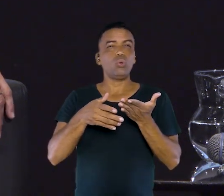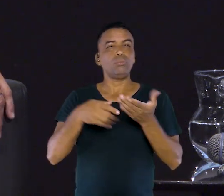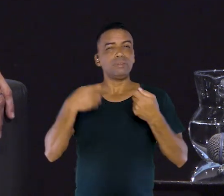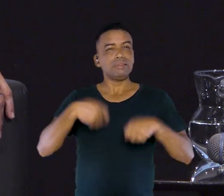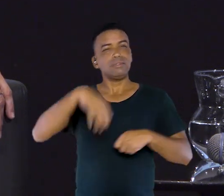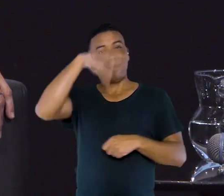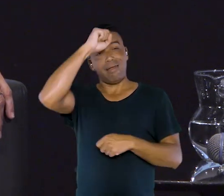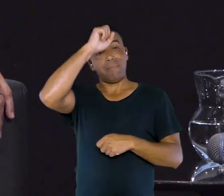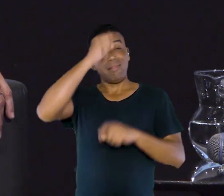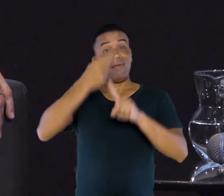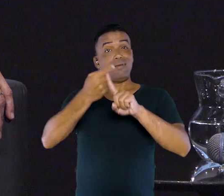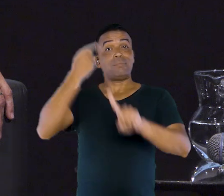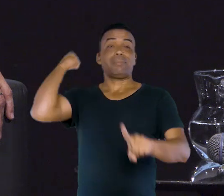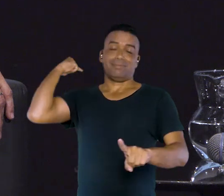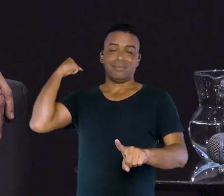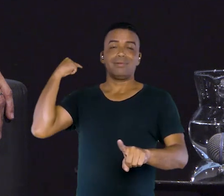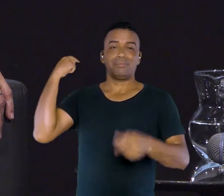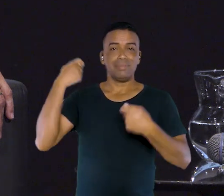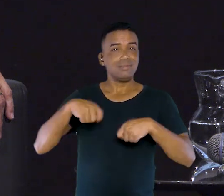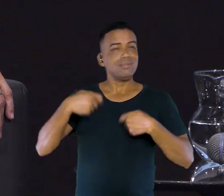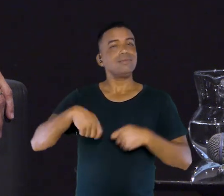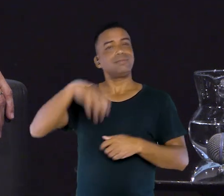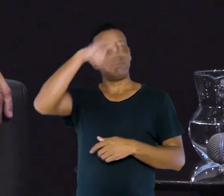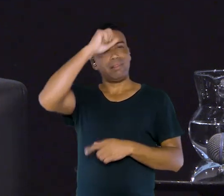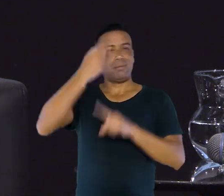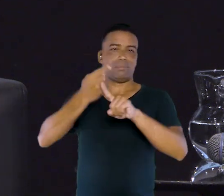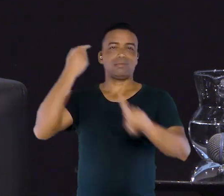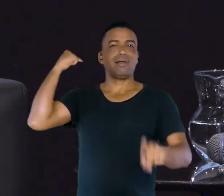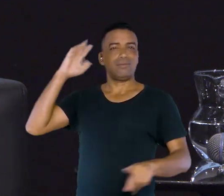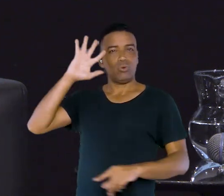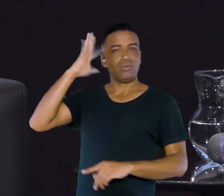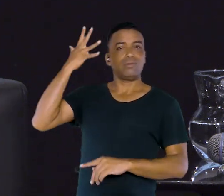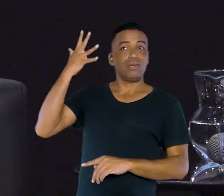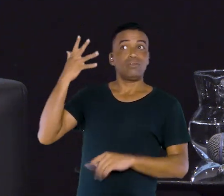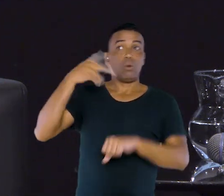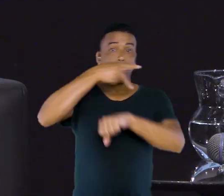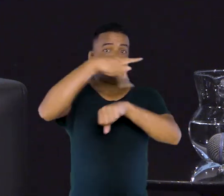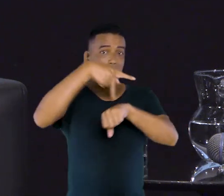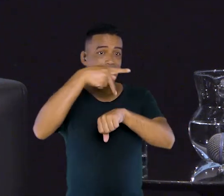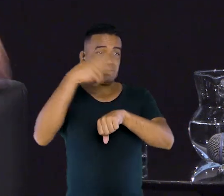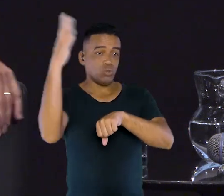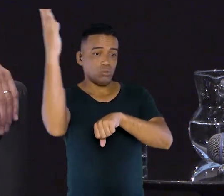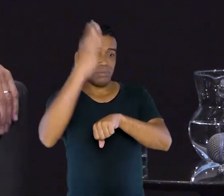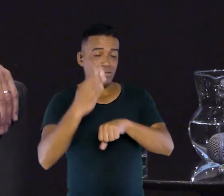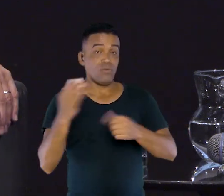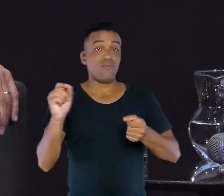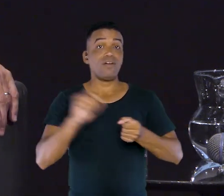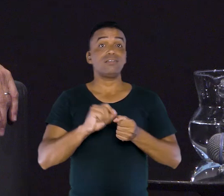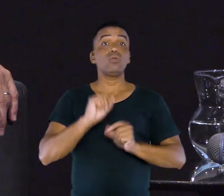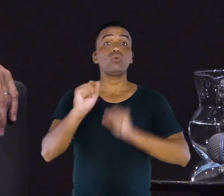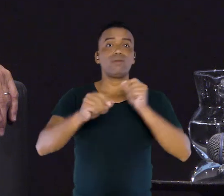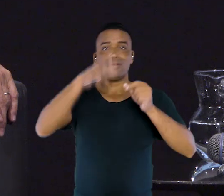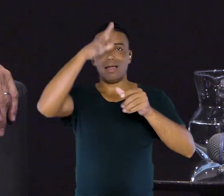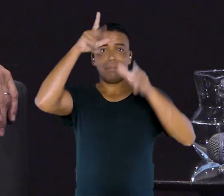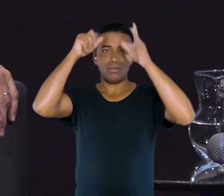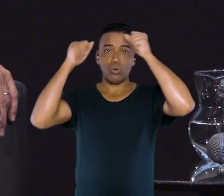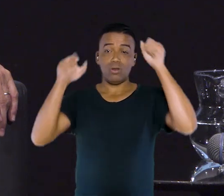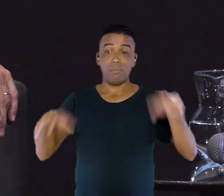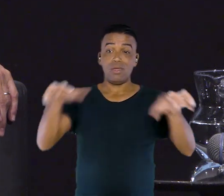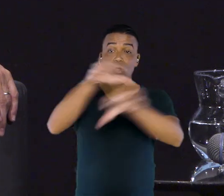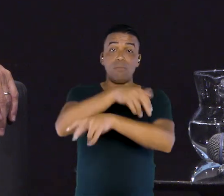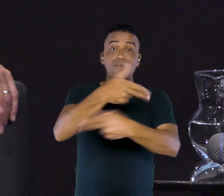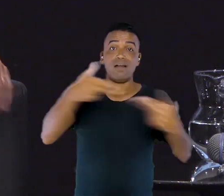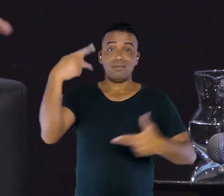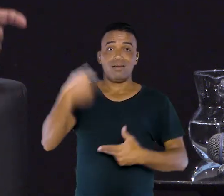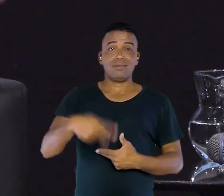importante para a gente. A gente tem que, né, pensar seriamente no que a gente está, como país, o que a gente está fazendo agora com a Amazônia e com os outros biomas